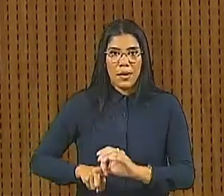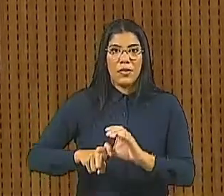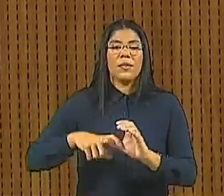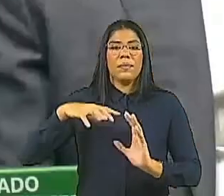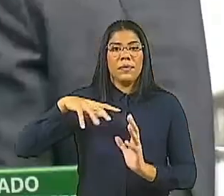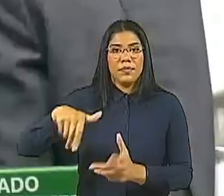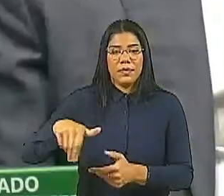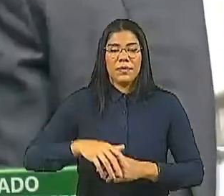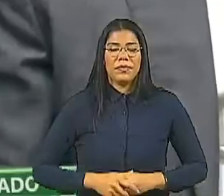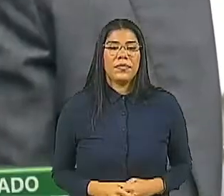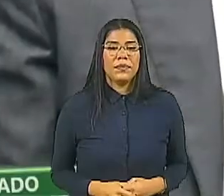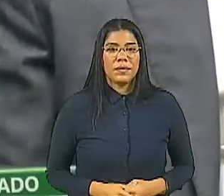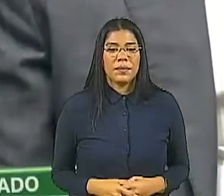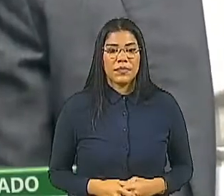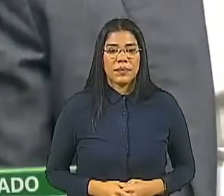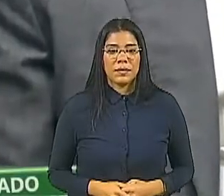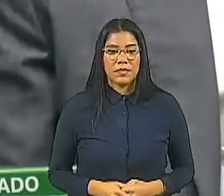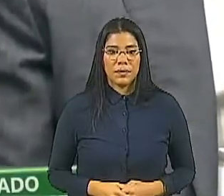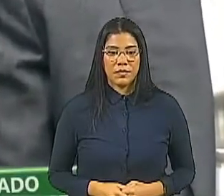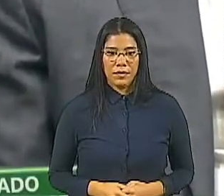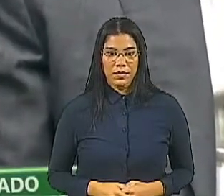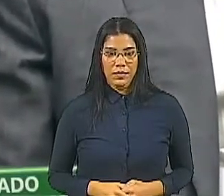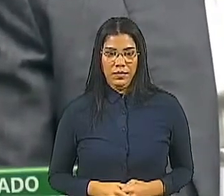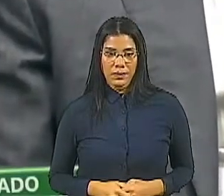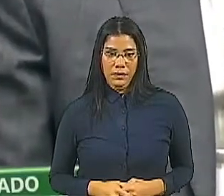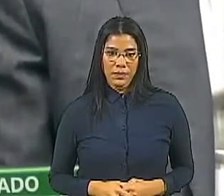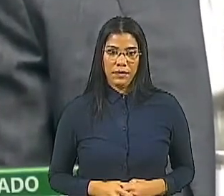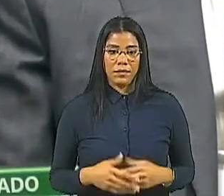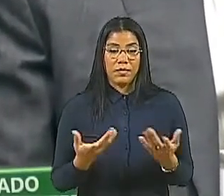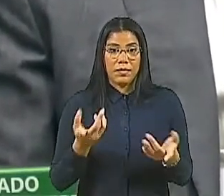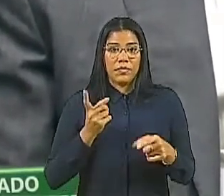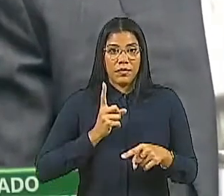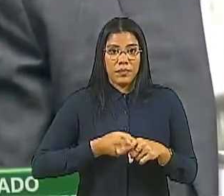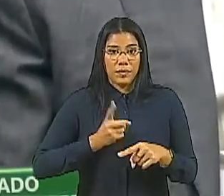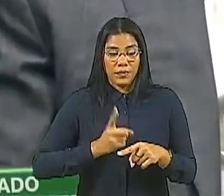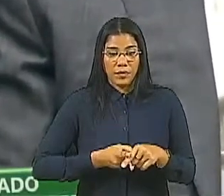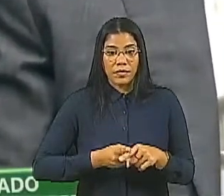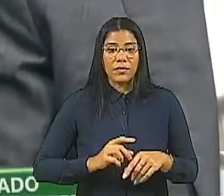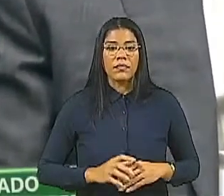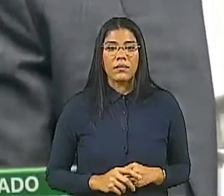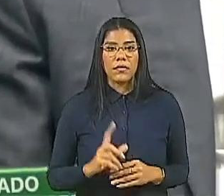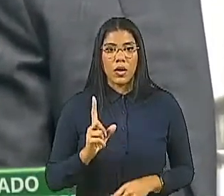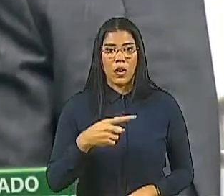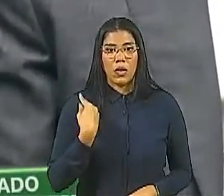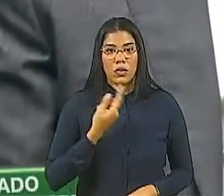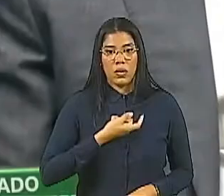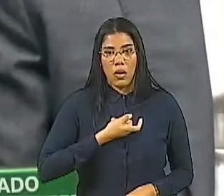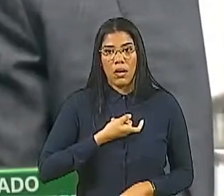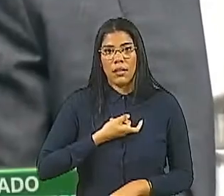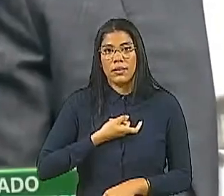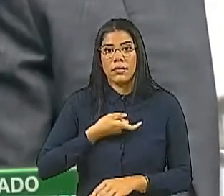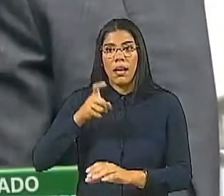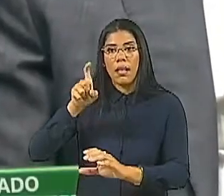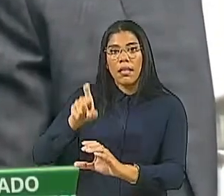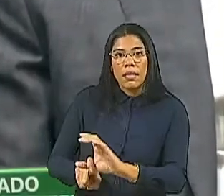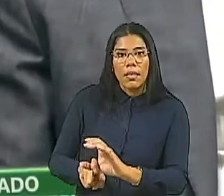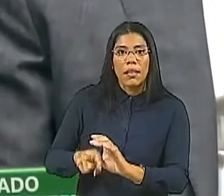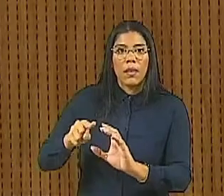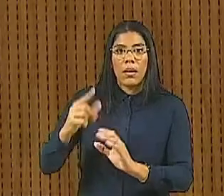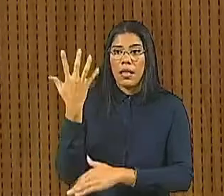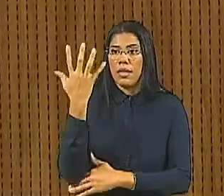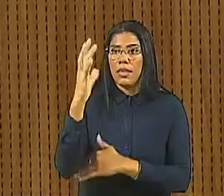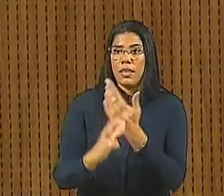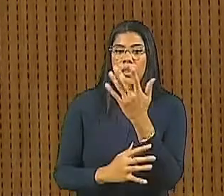Presidência, 30 segundos, deputado. Porque a gente depende da natureza, porque